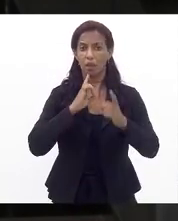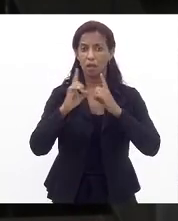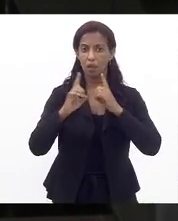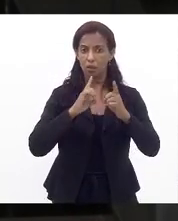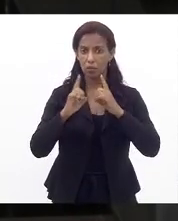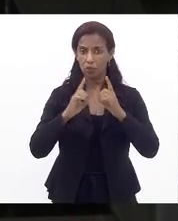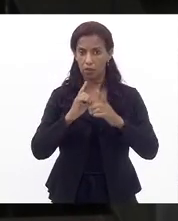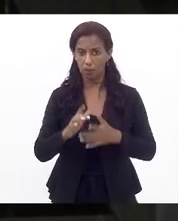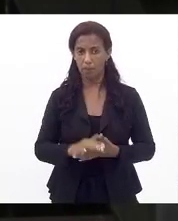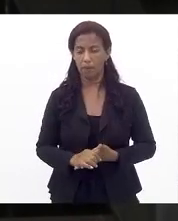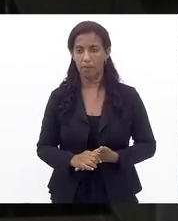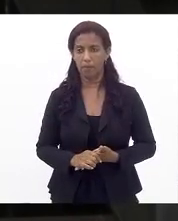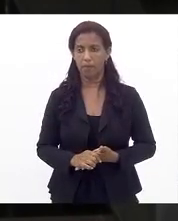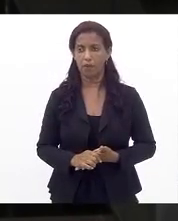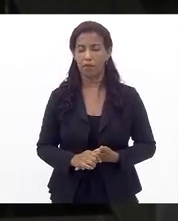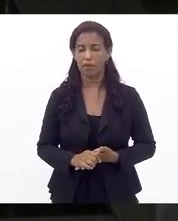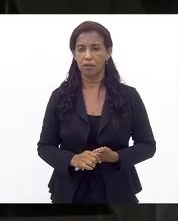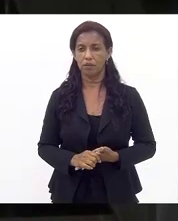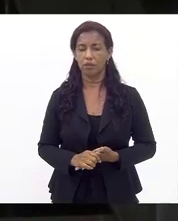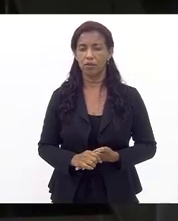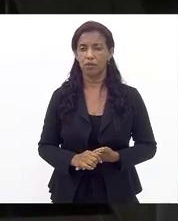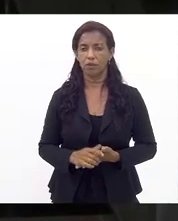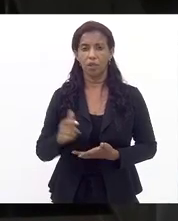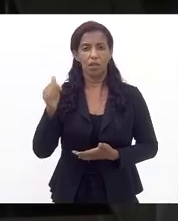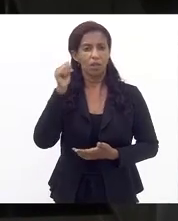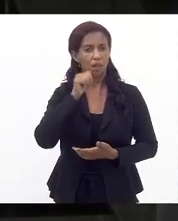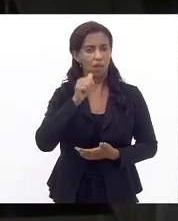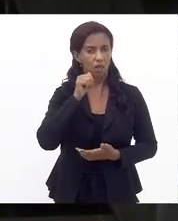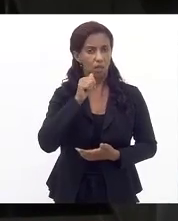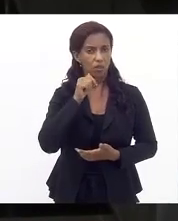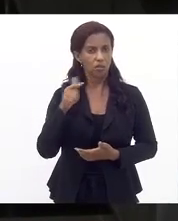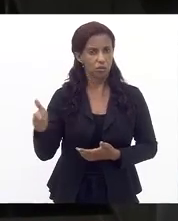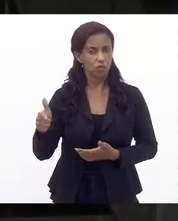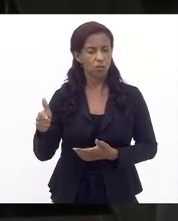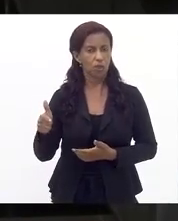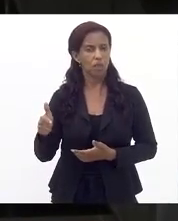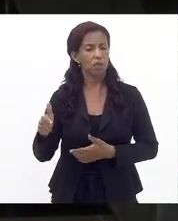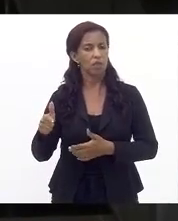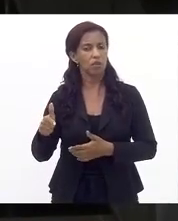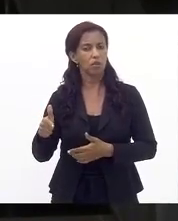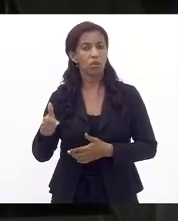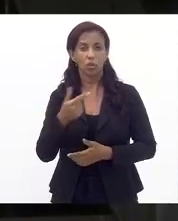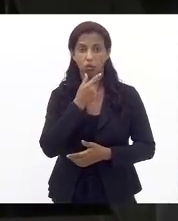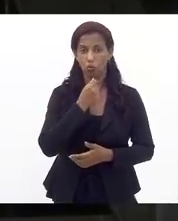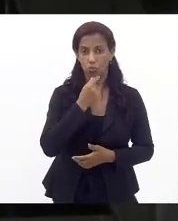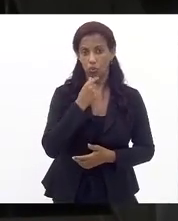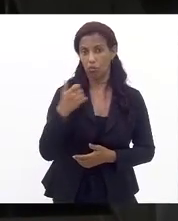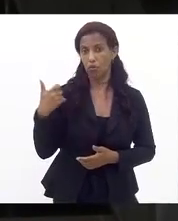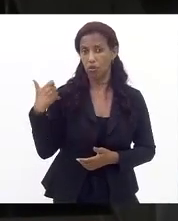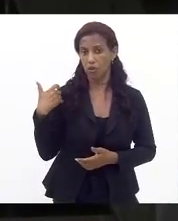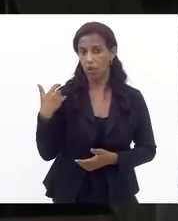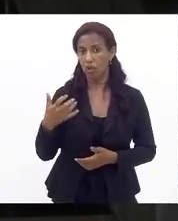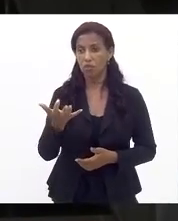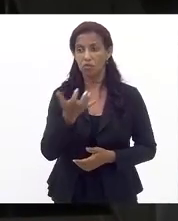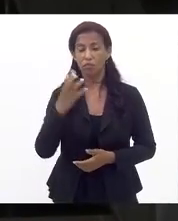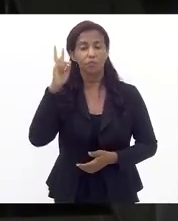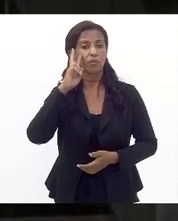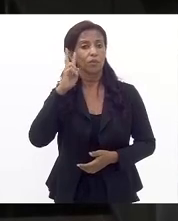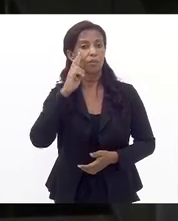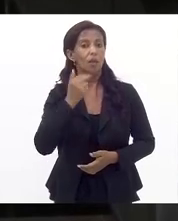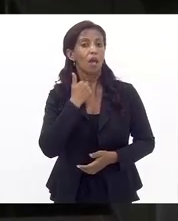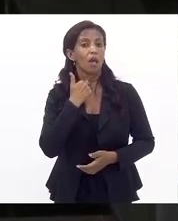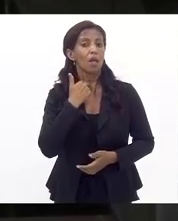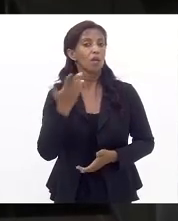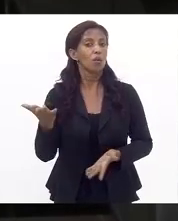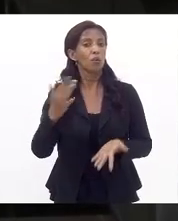entre si com relação à questão das mulheres dos Servidores mulheres e não servidores homens eu quero lembrar que a gente